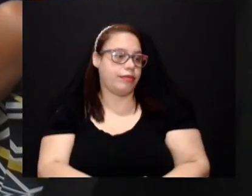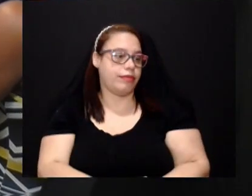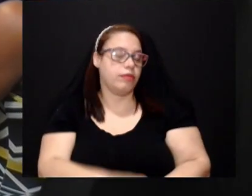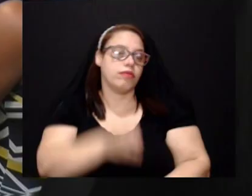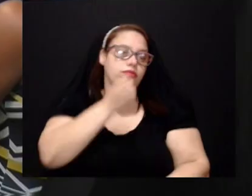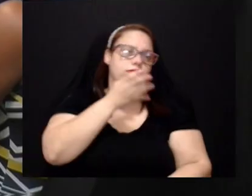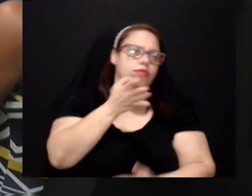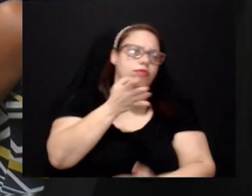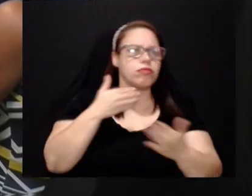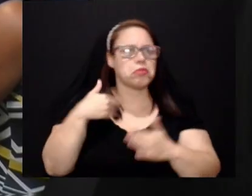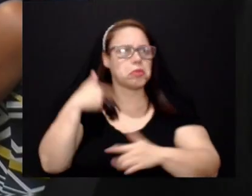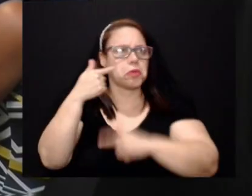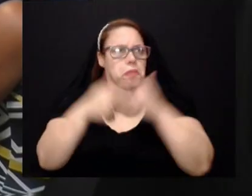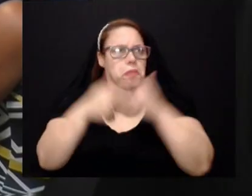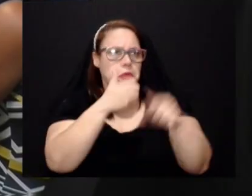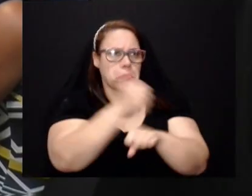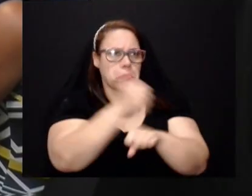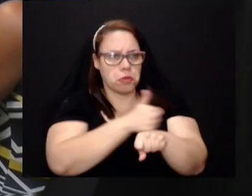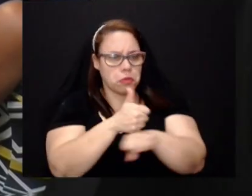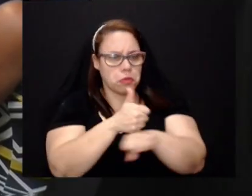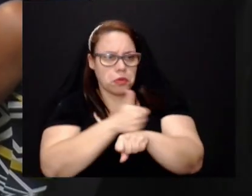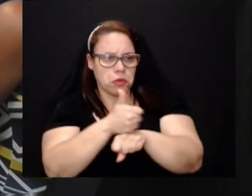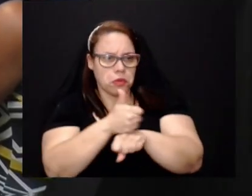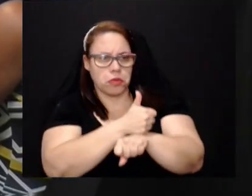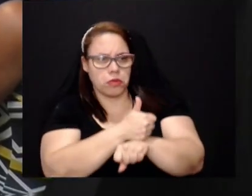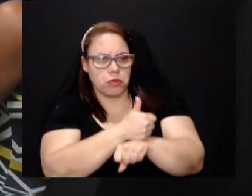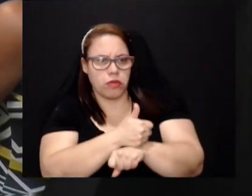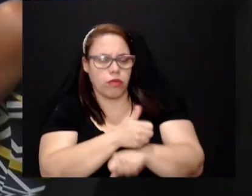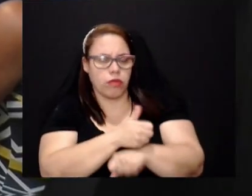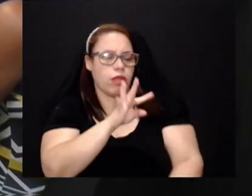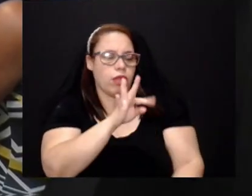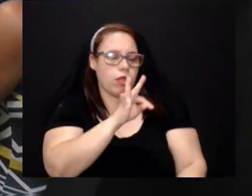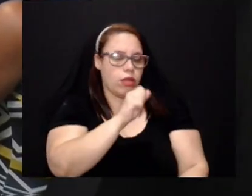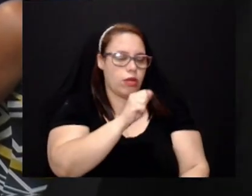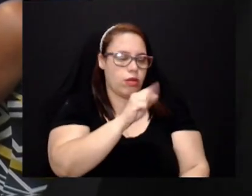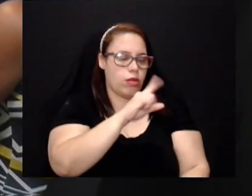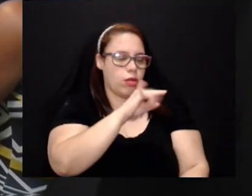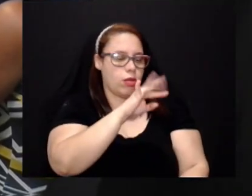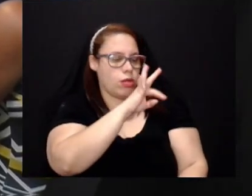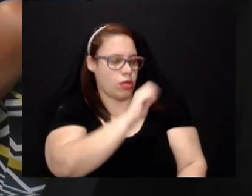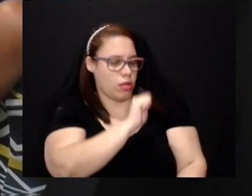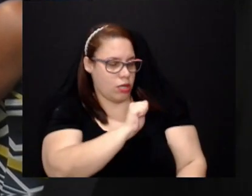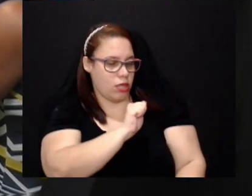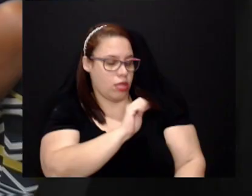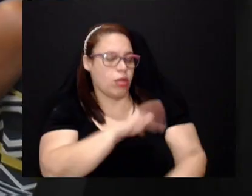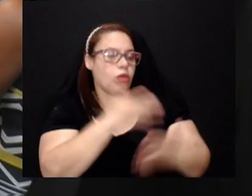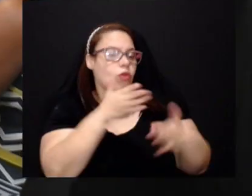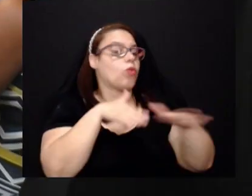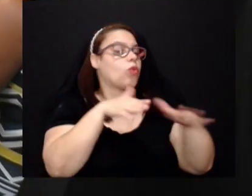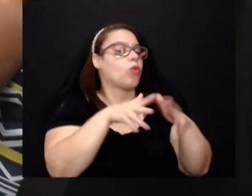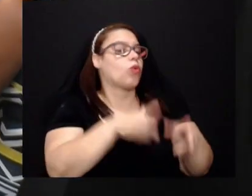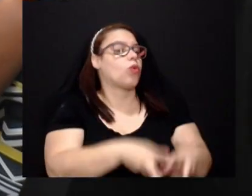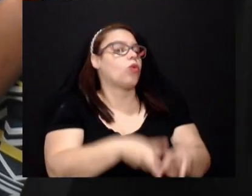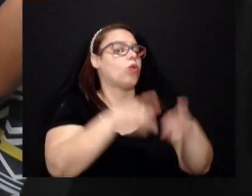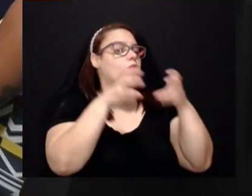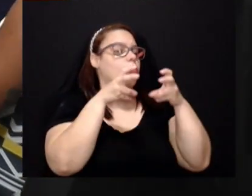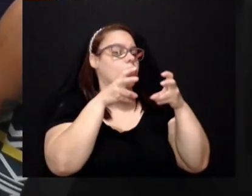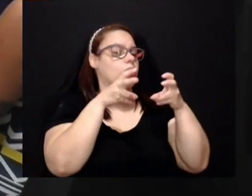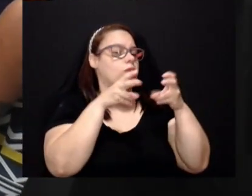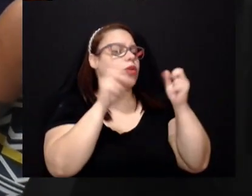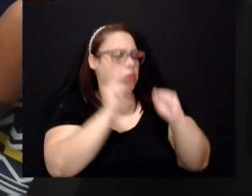trajetória profissional. Thalita, qual foi o momento que você percebeu que você